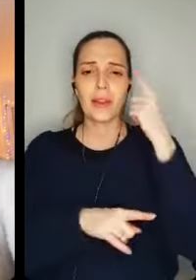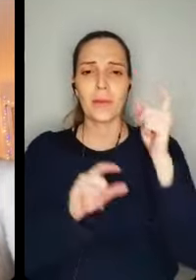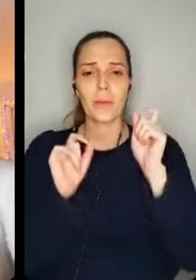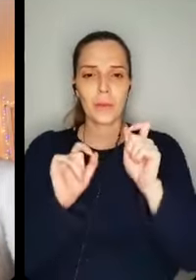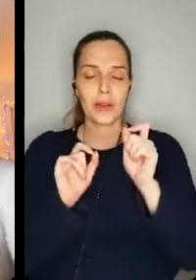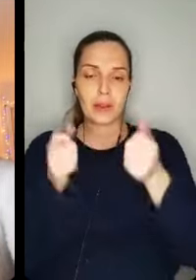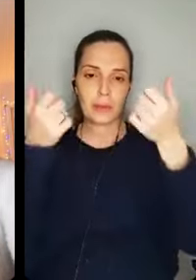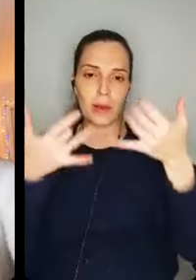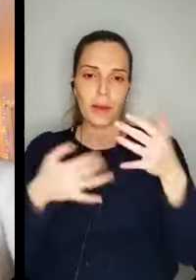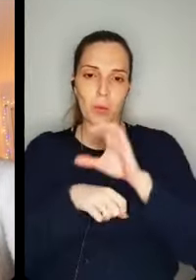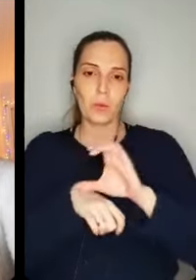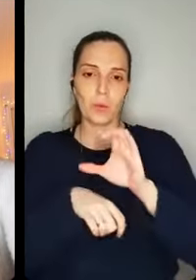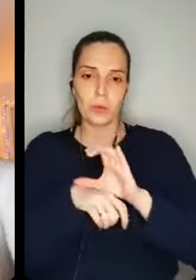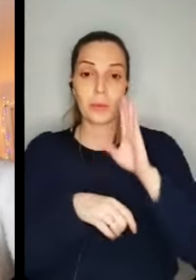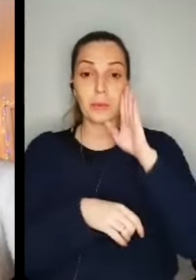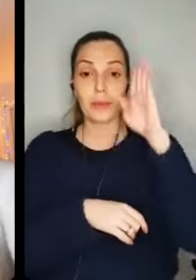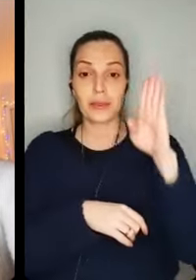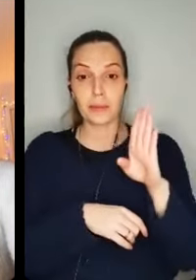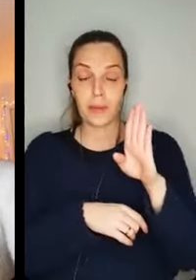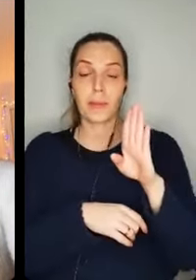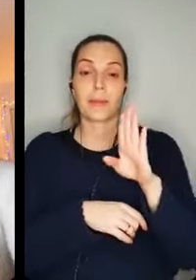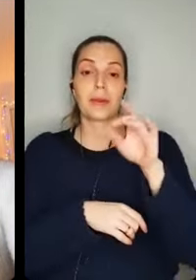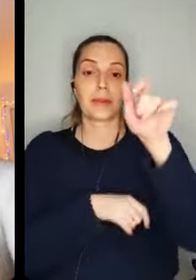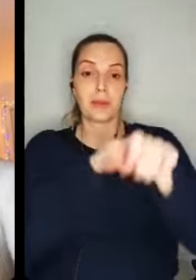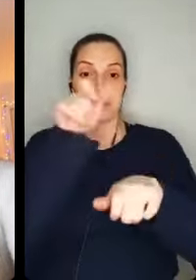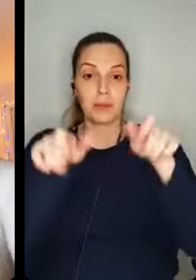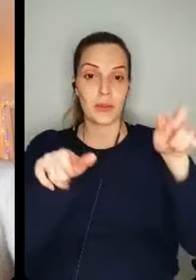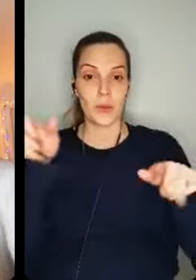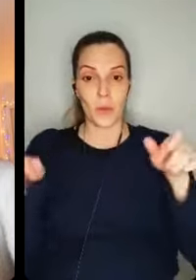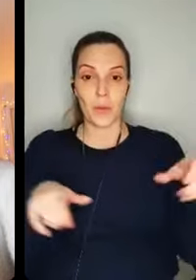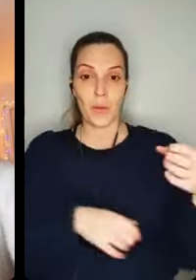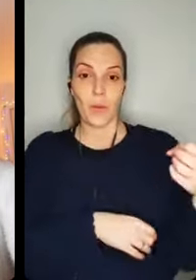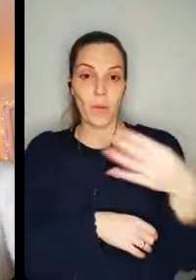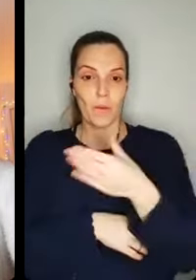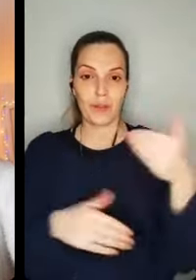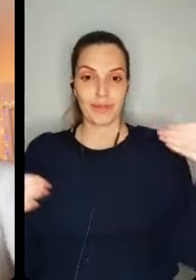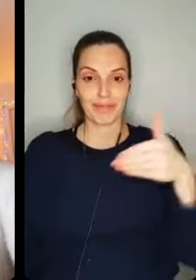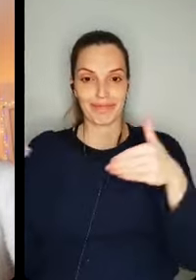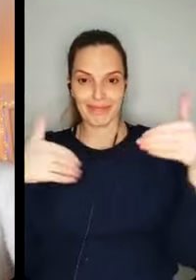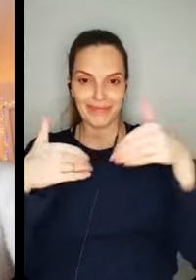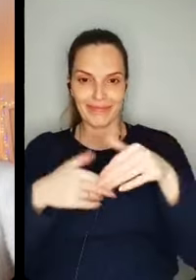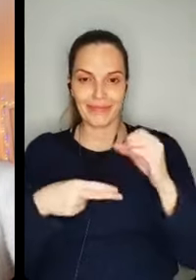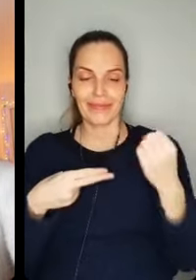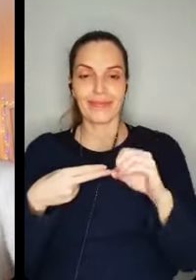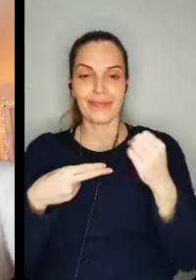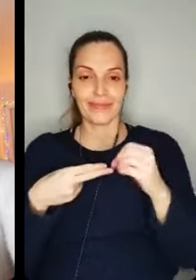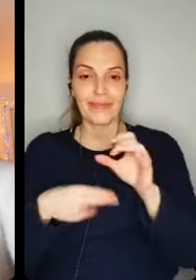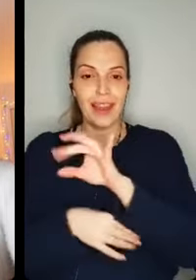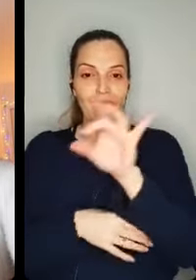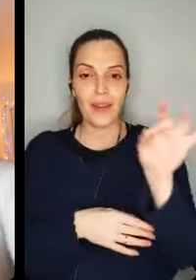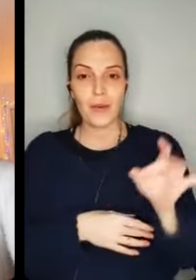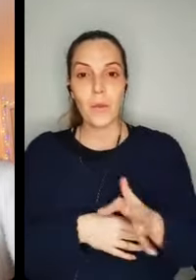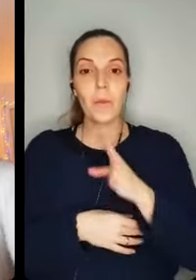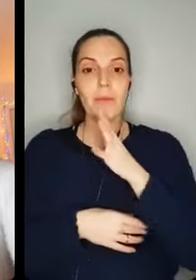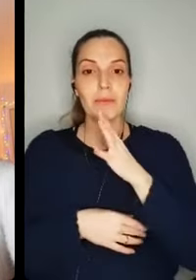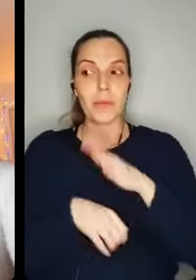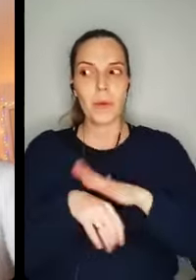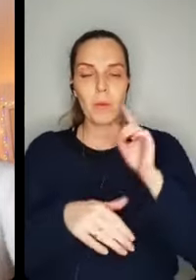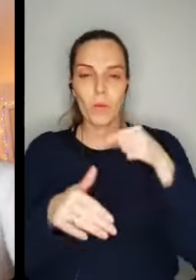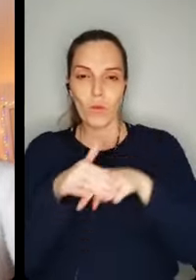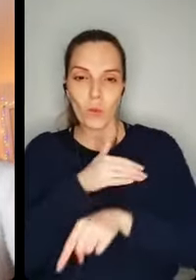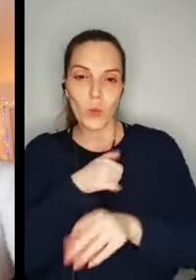principalmente para o pessoal que está entrando agora esse semestre aqui, para os bichos, para poderem conhecer um pouquinho mais a respeito do curso que estão escolhendo, estão ingressando